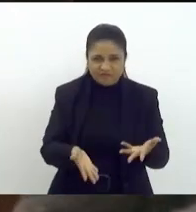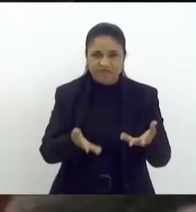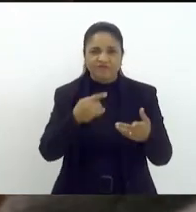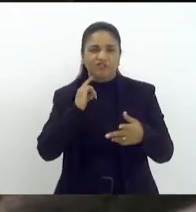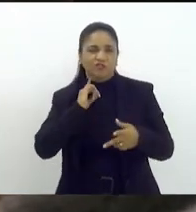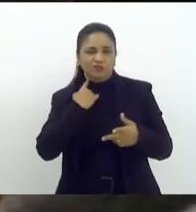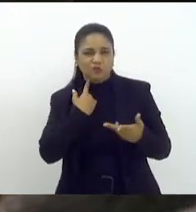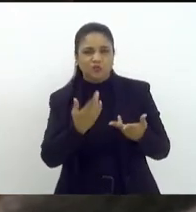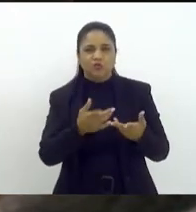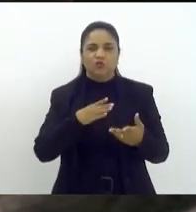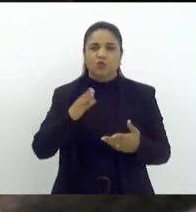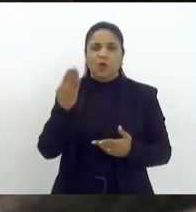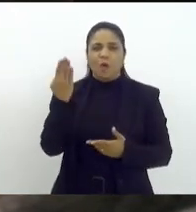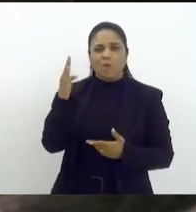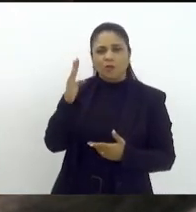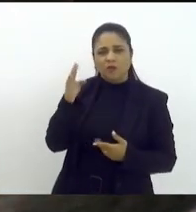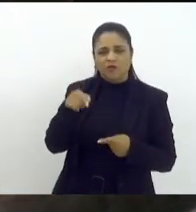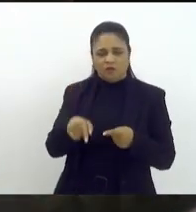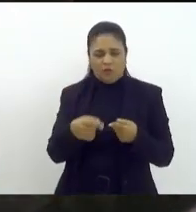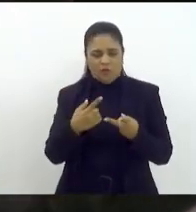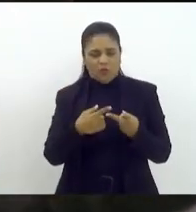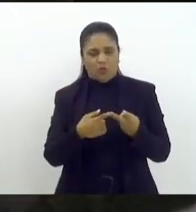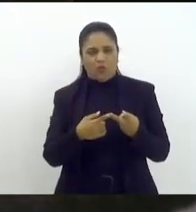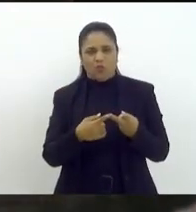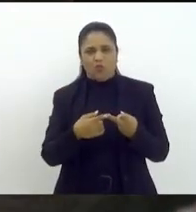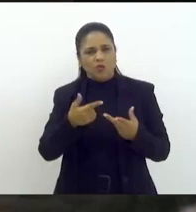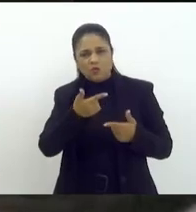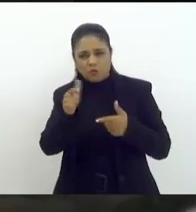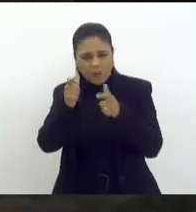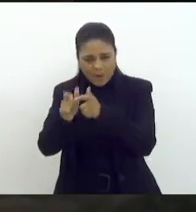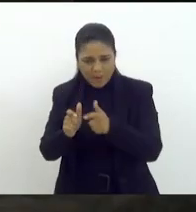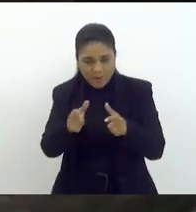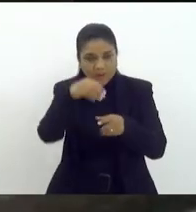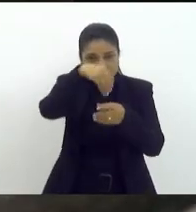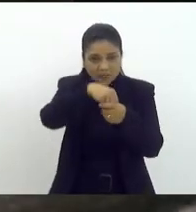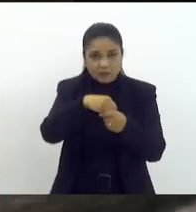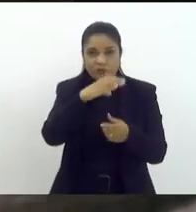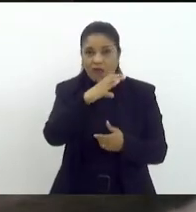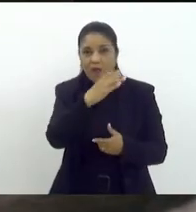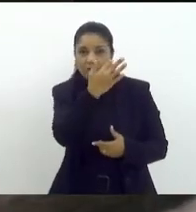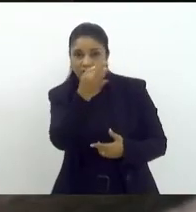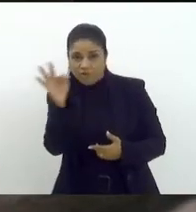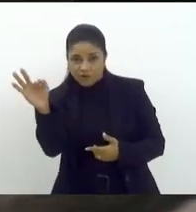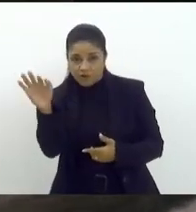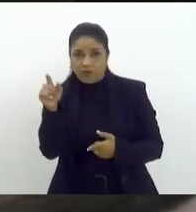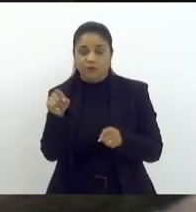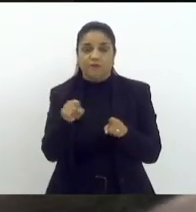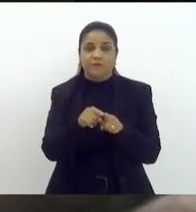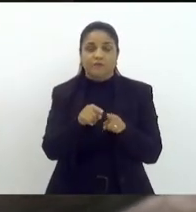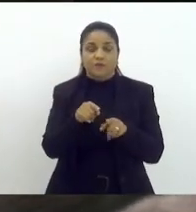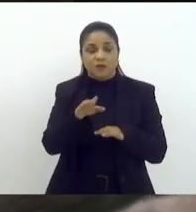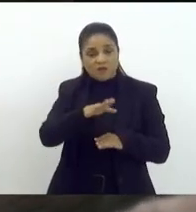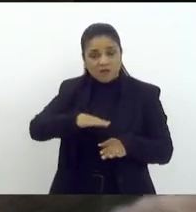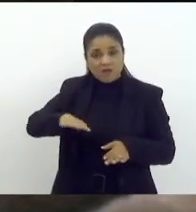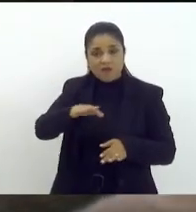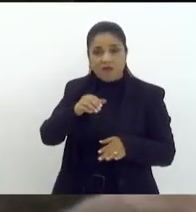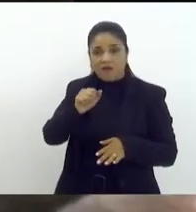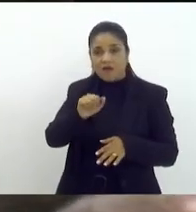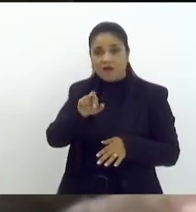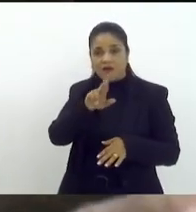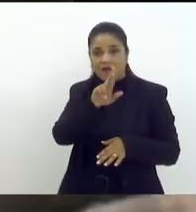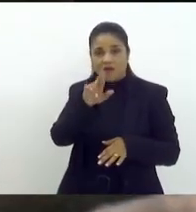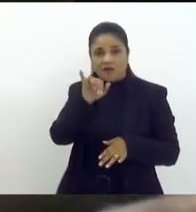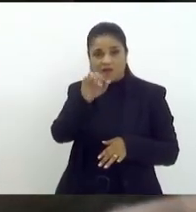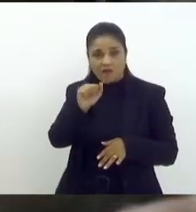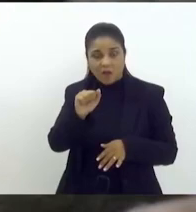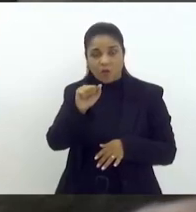Jacinto Botafogo sem acesso à água potável dentro do município de Cabo Frio os distritos Israel do cabo que não tem acesso a água